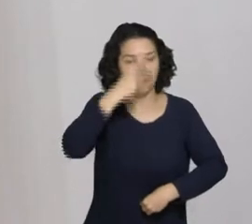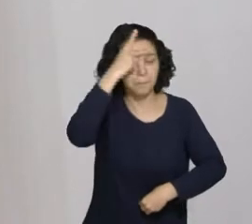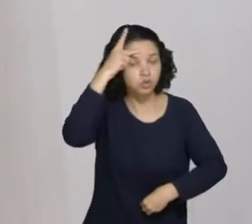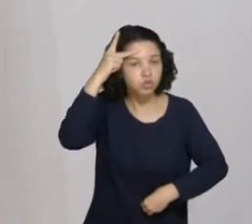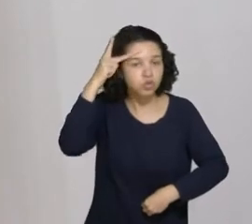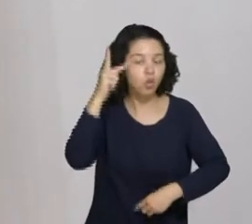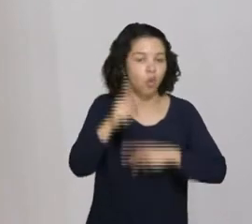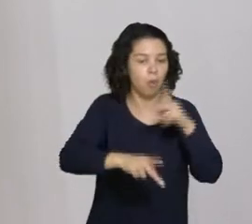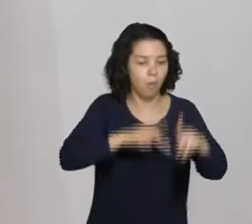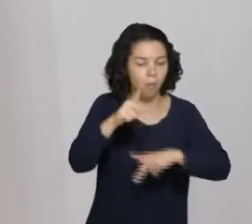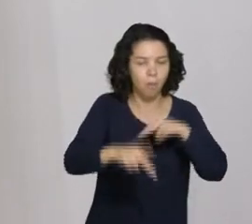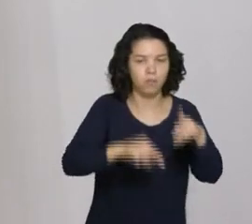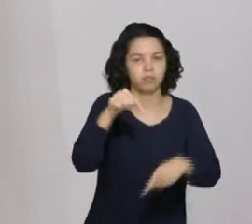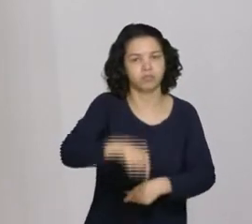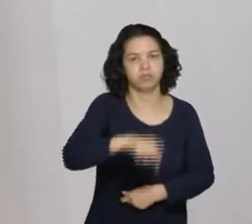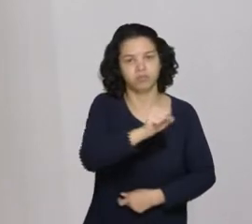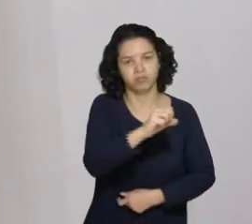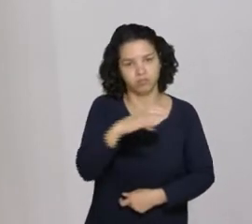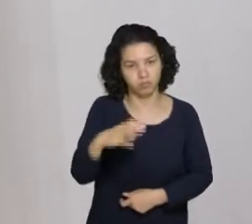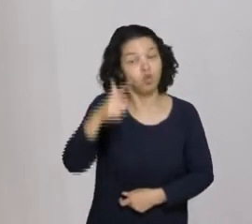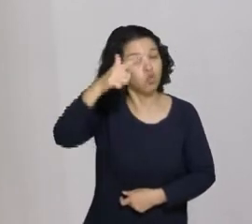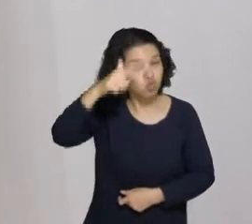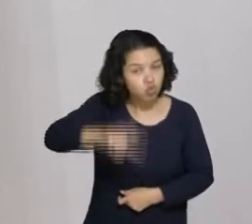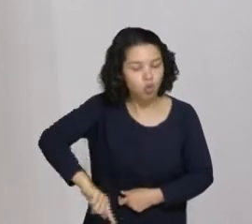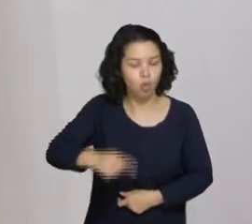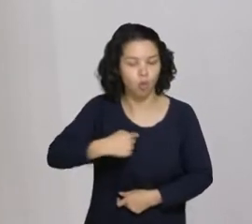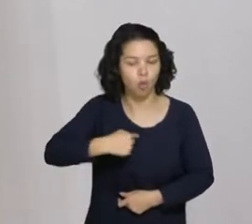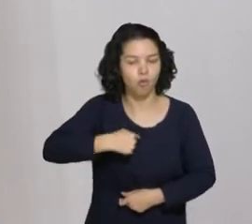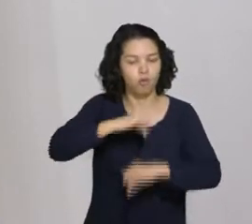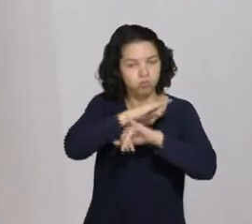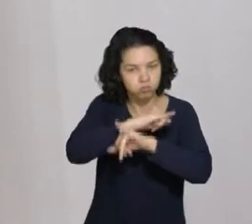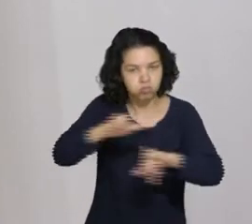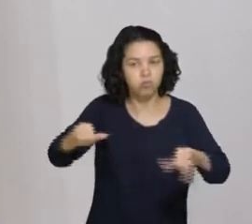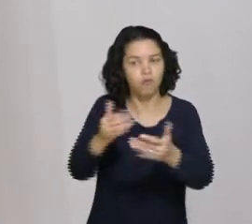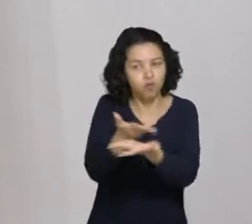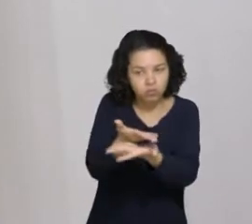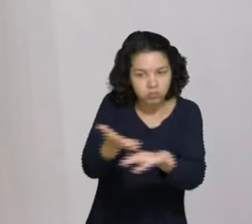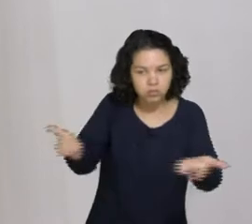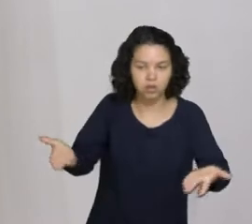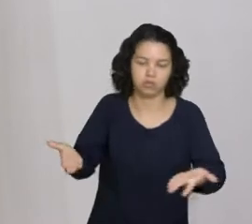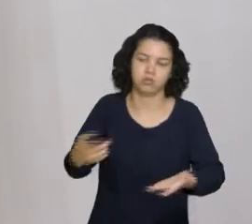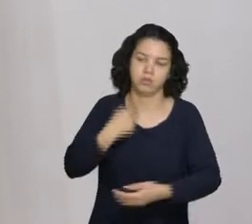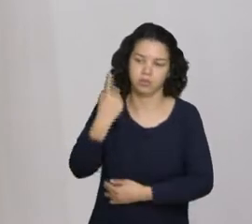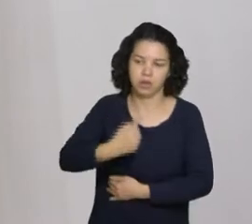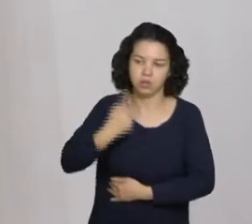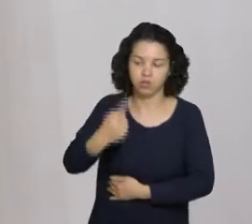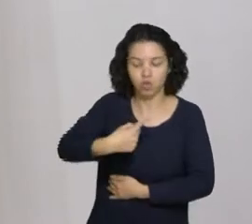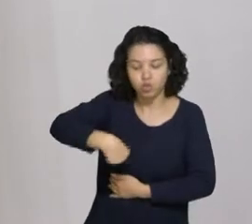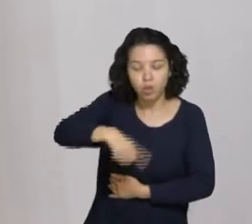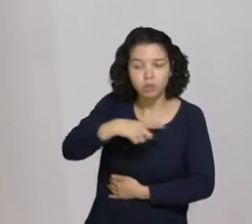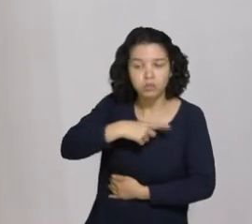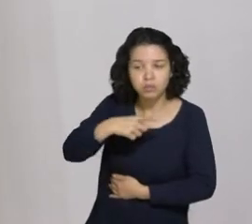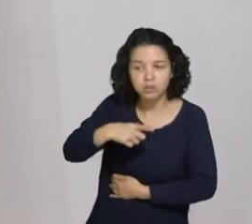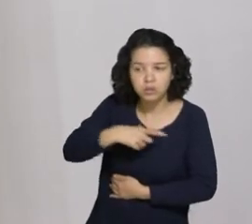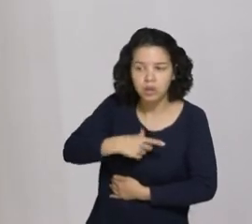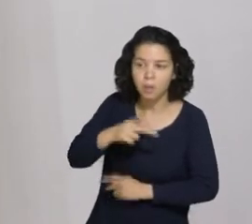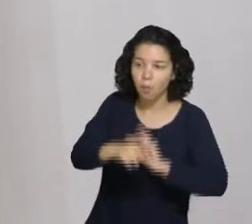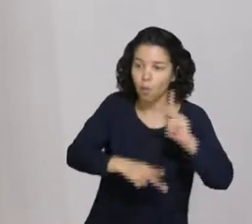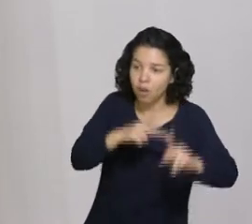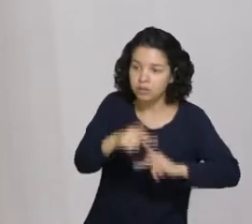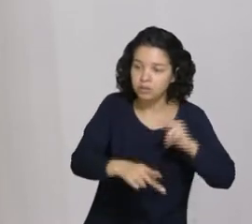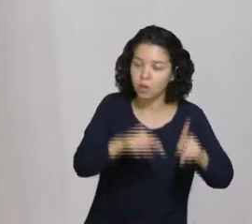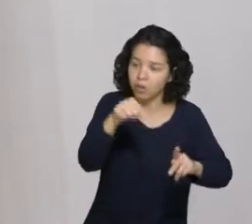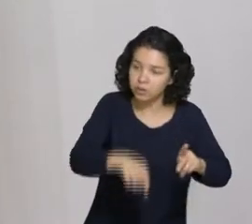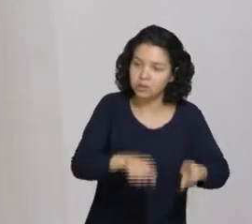senhores deputados eu estou alertando aos senhores que nós temos aqui catarinenses que não estão